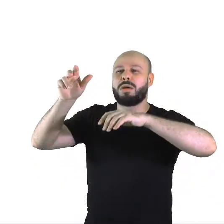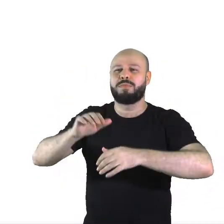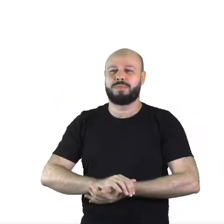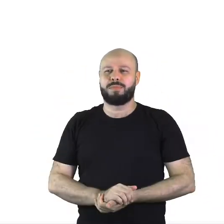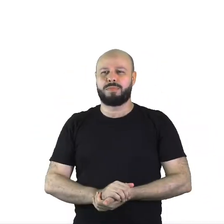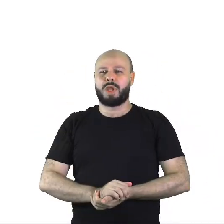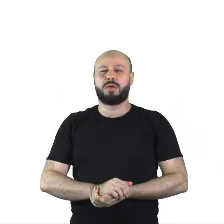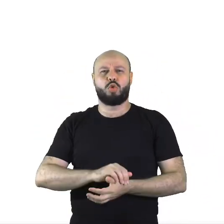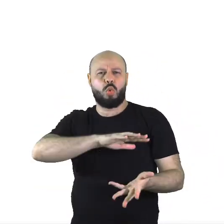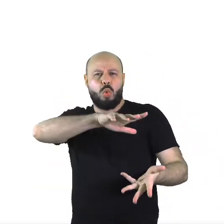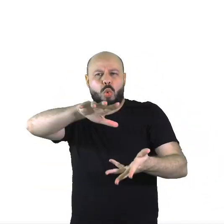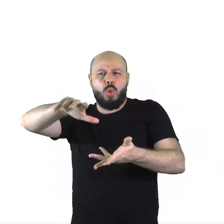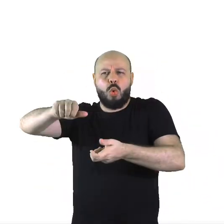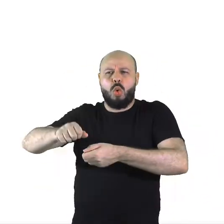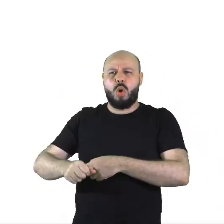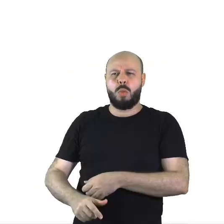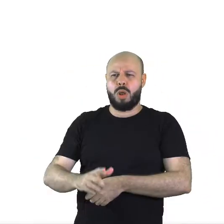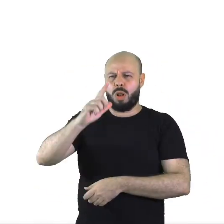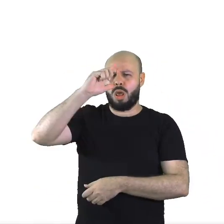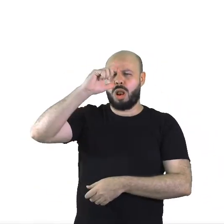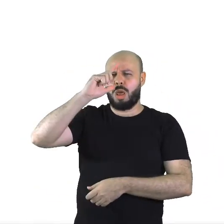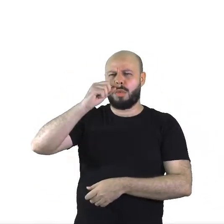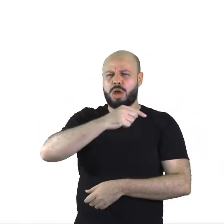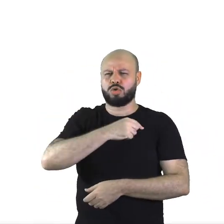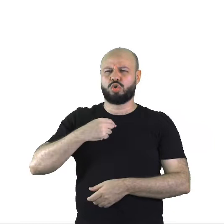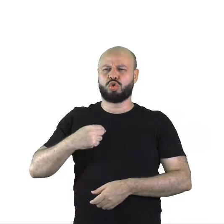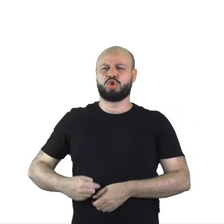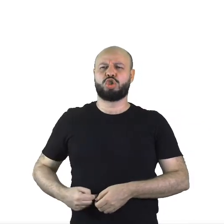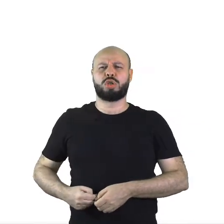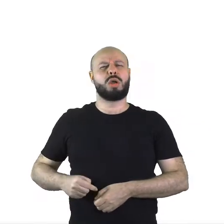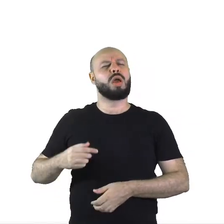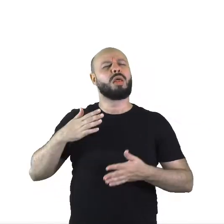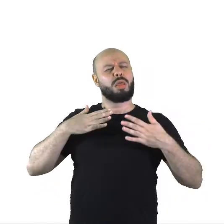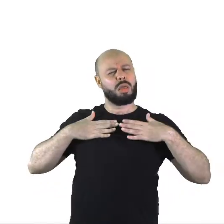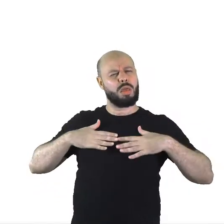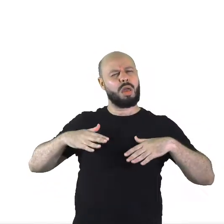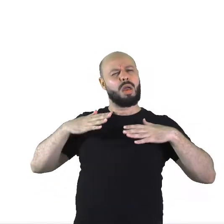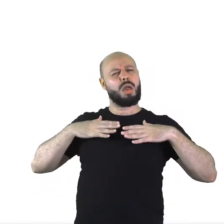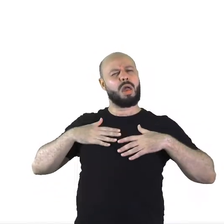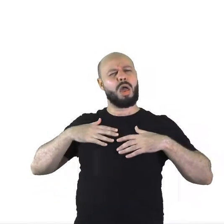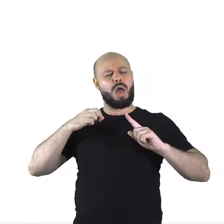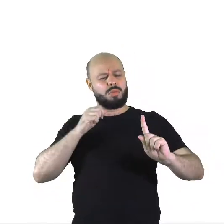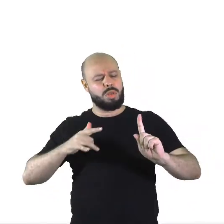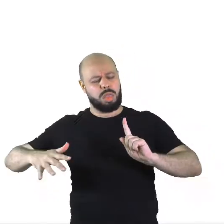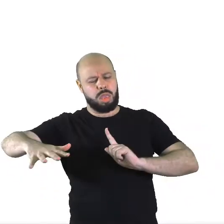a Alemanha, a China, tudo era tranquilo em redor de Clara.